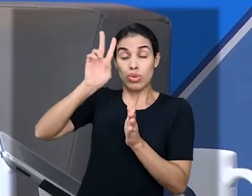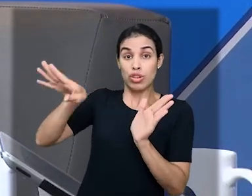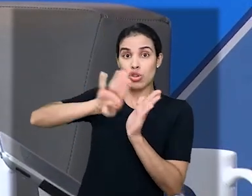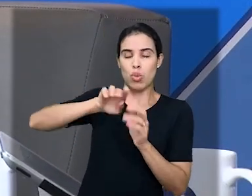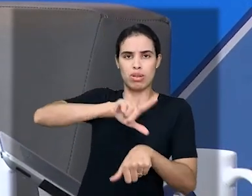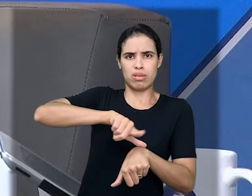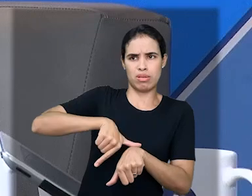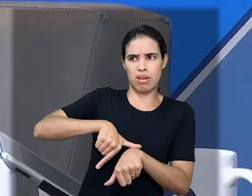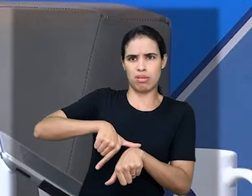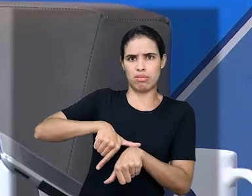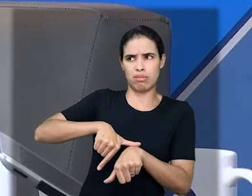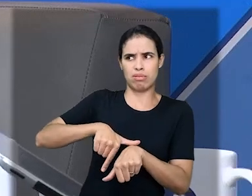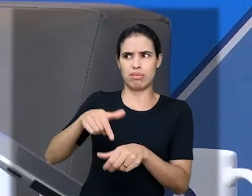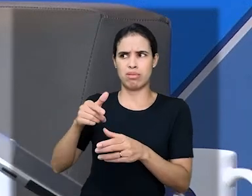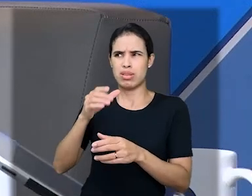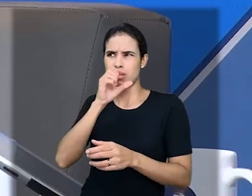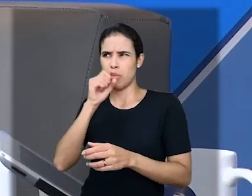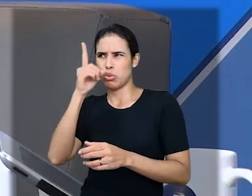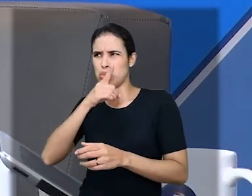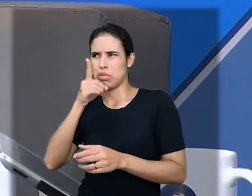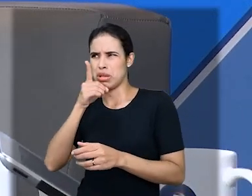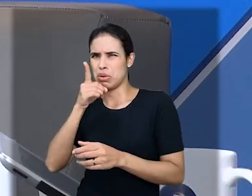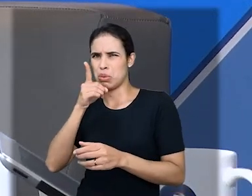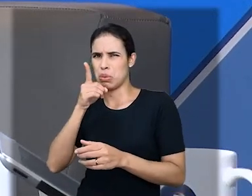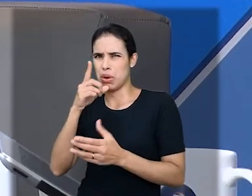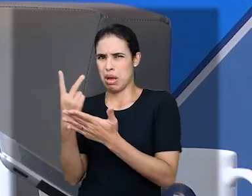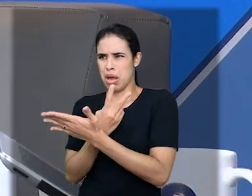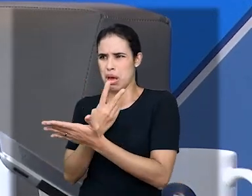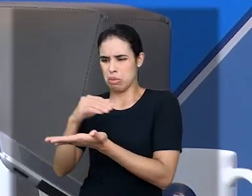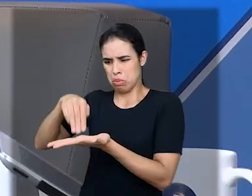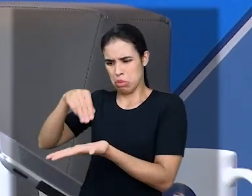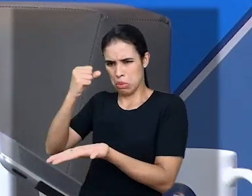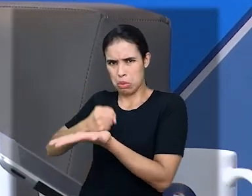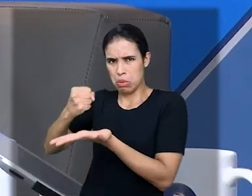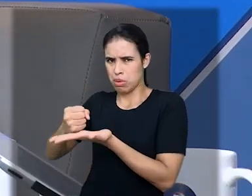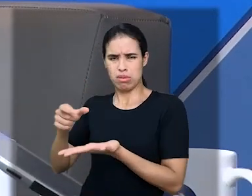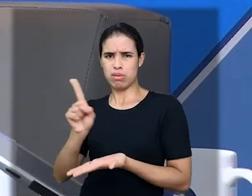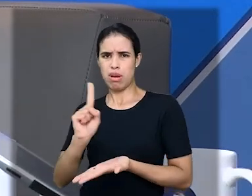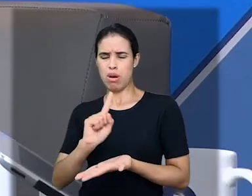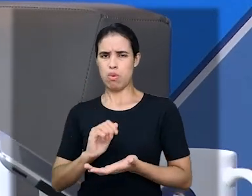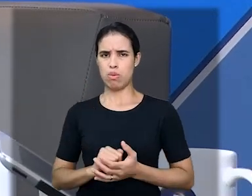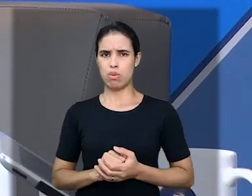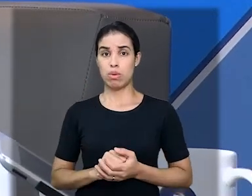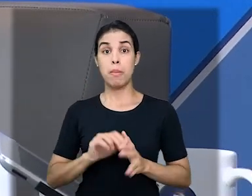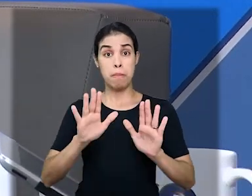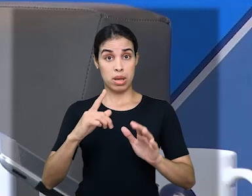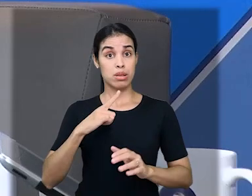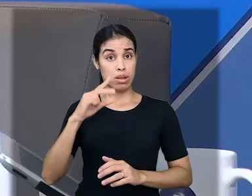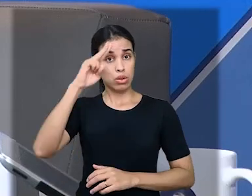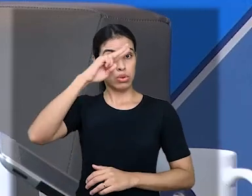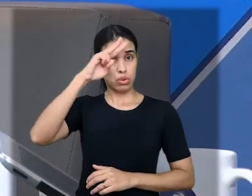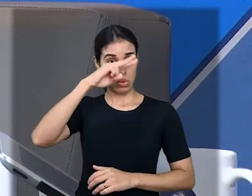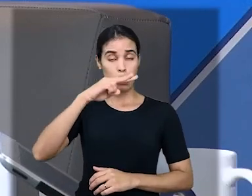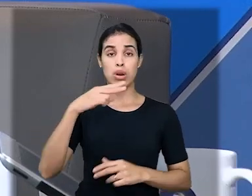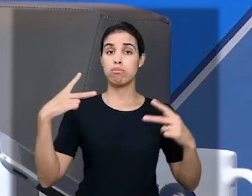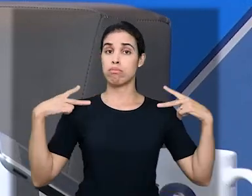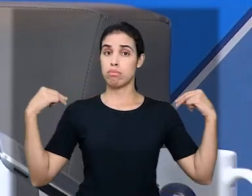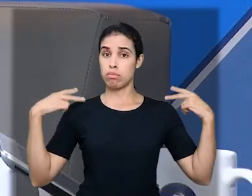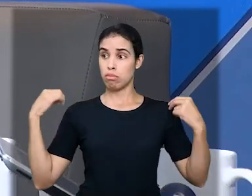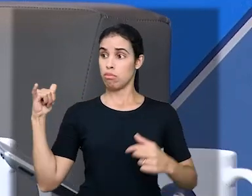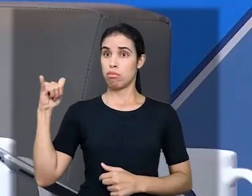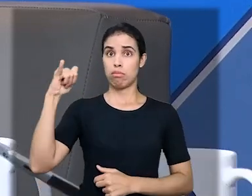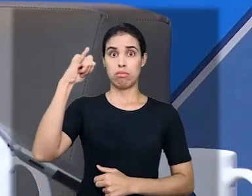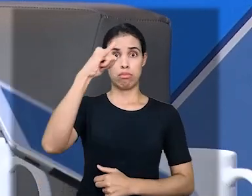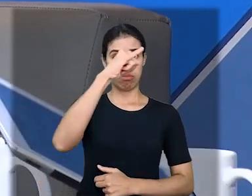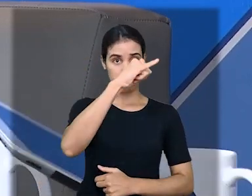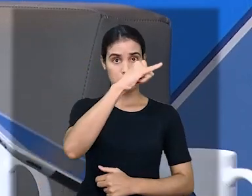com o emprego, então isso jamais vai ser objeto de justa causa. Mas tem um caso interessante de um piloto de avião de uma